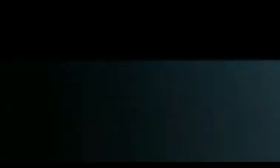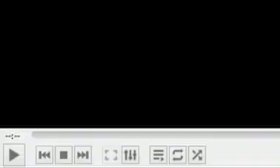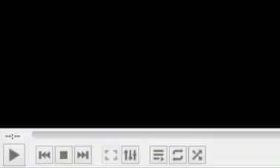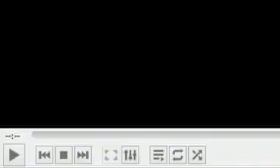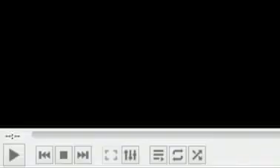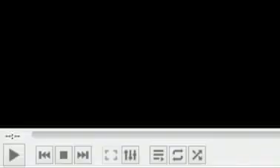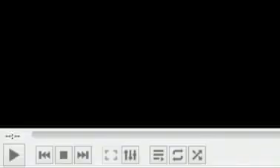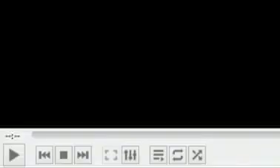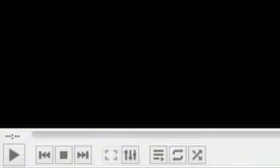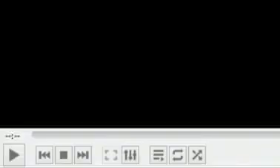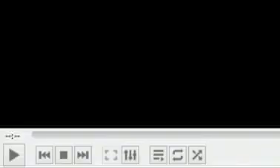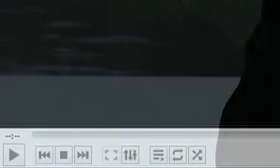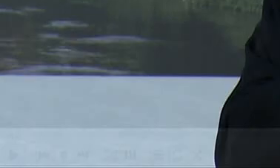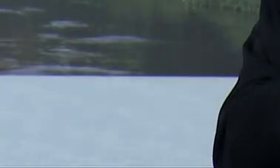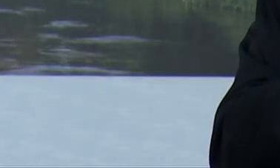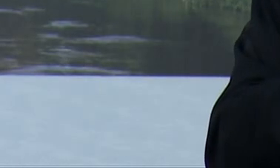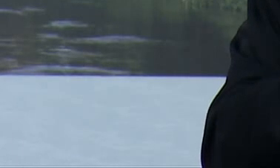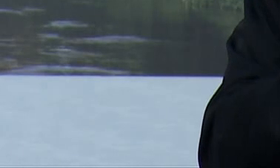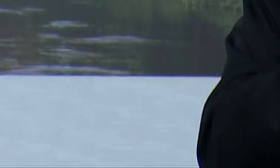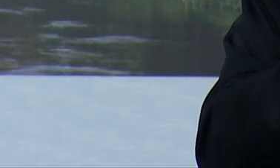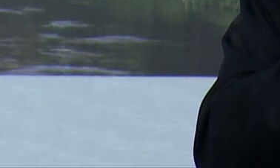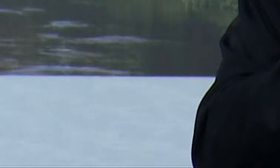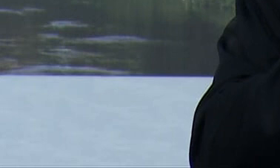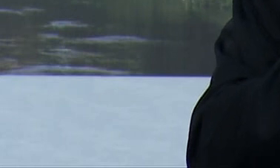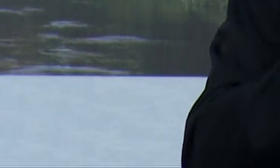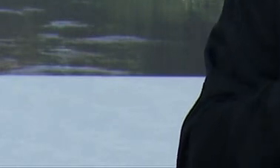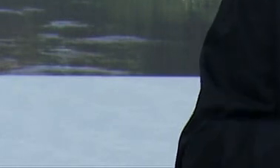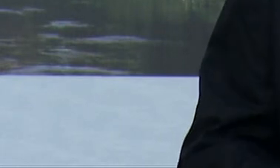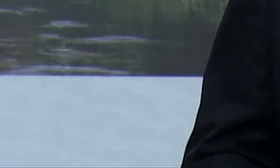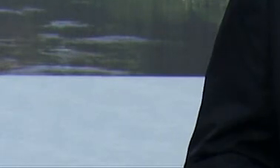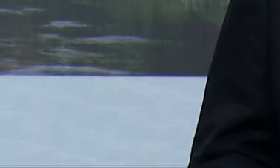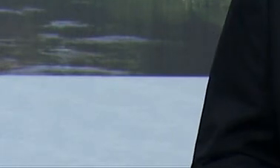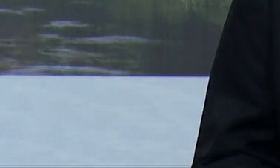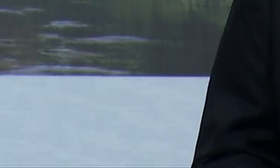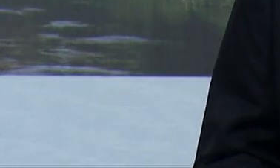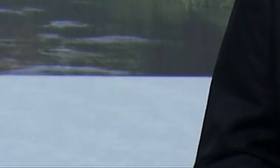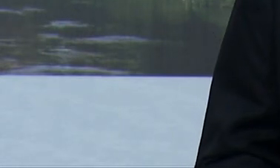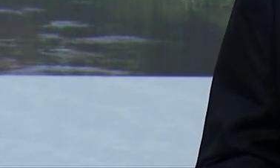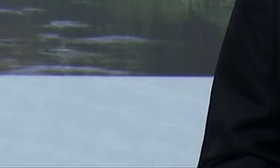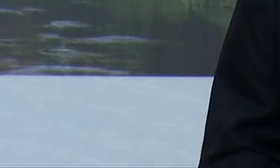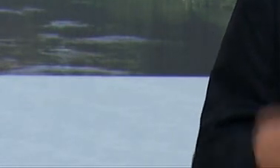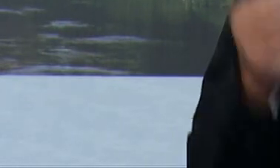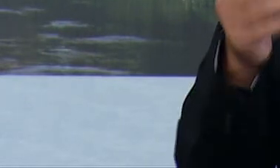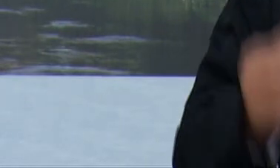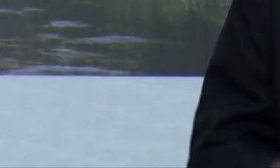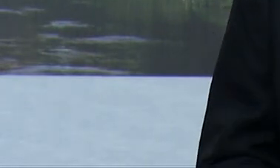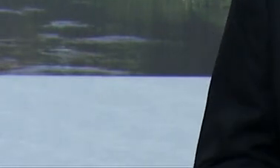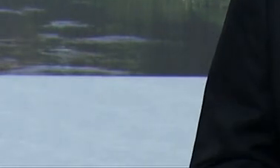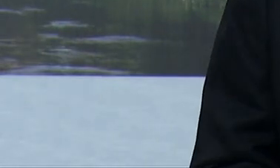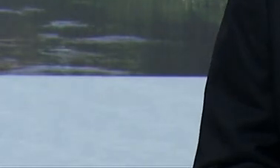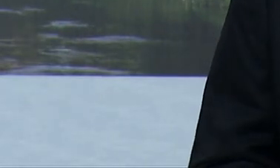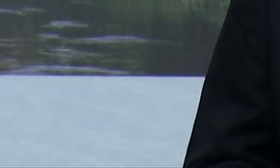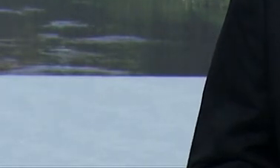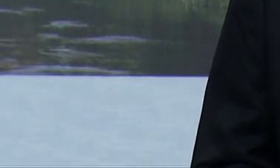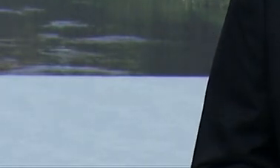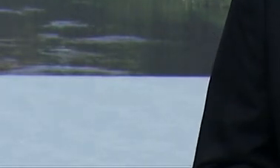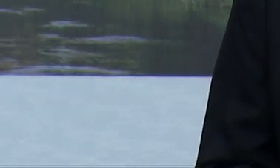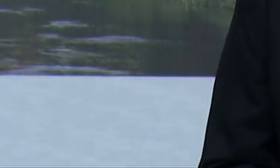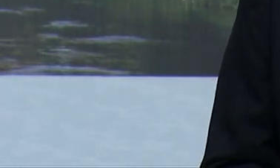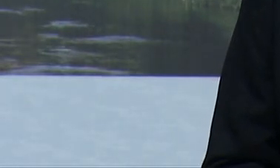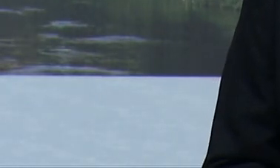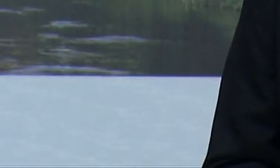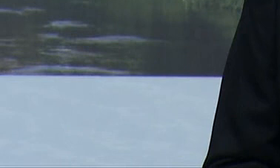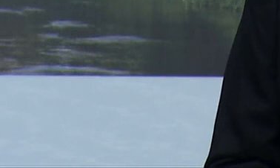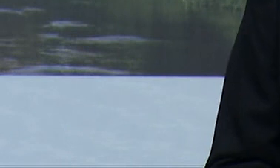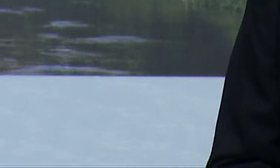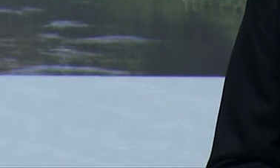hoje. Senhor presidente, é desse homem que nós estamos falando. E aí eu desafio o proponente